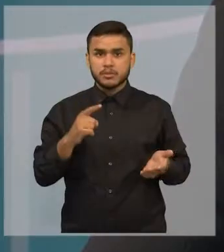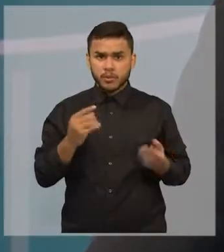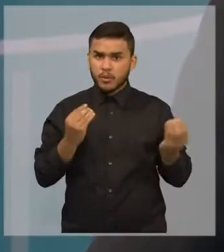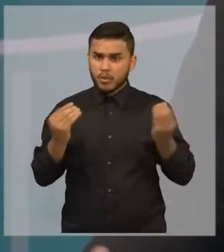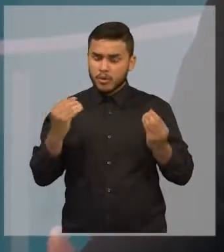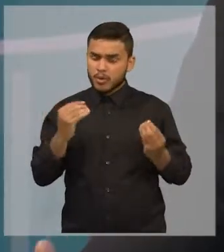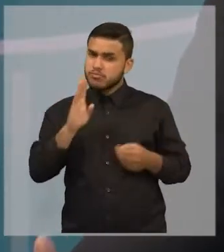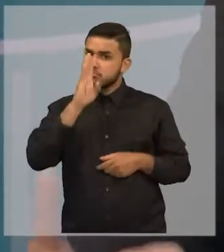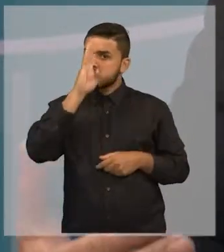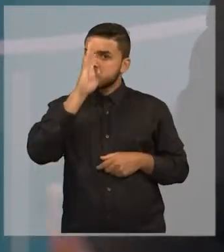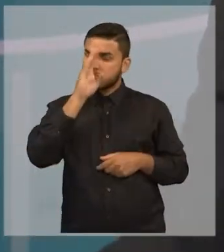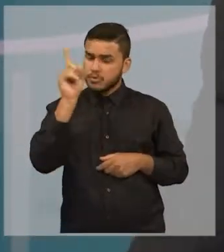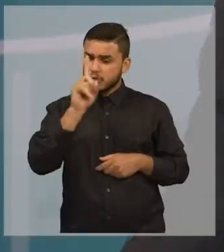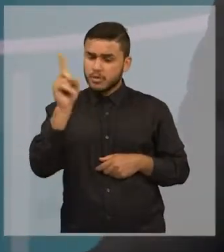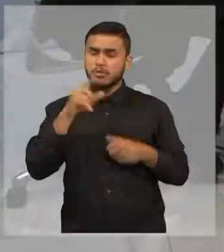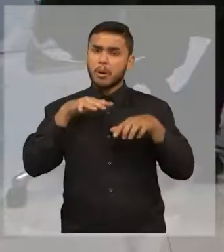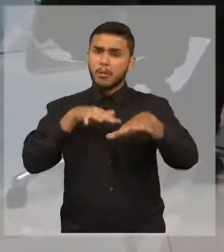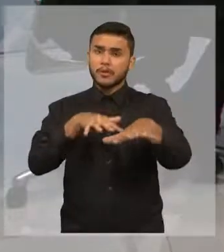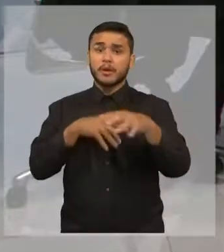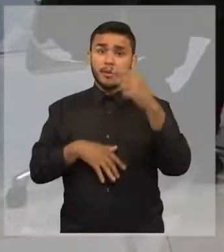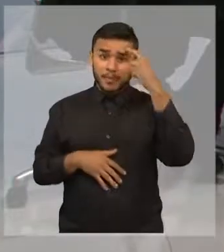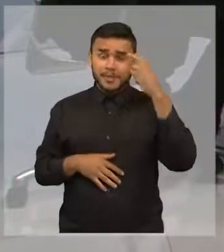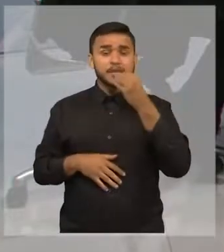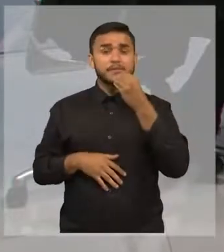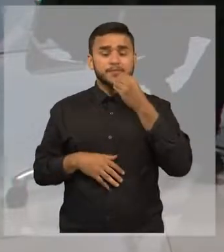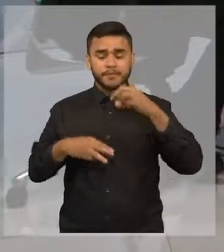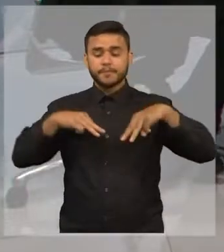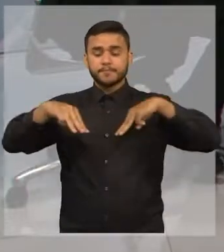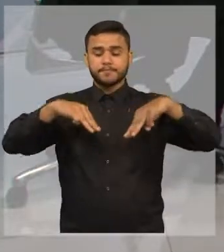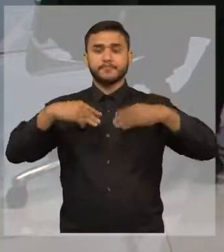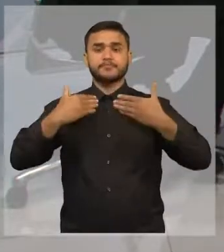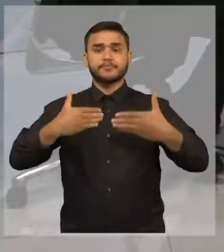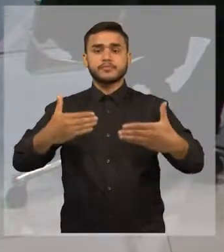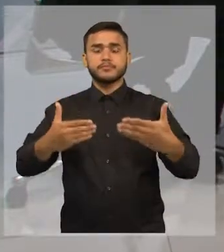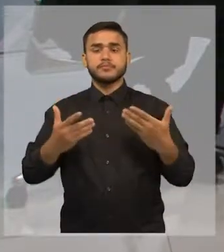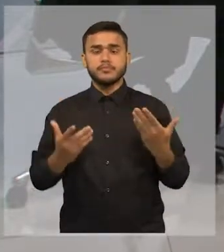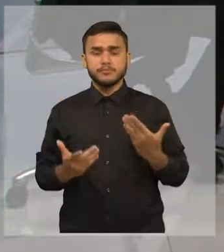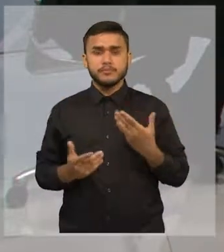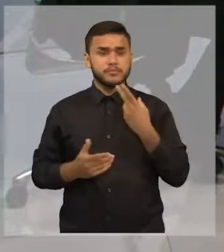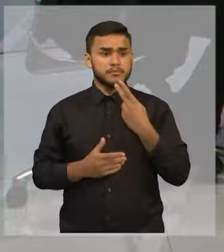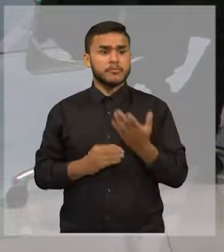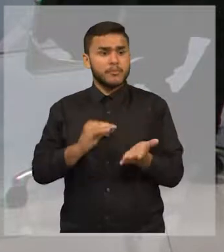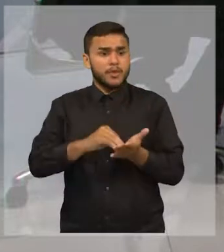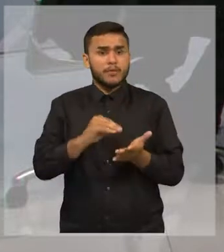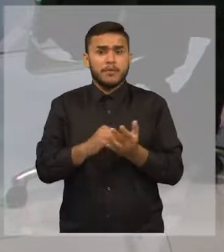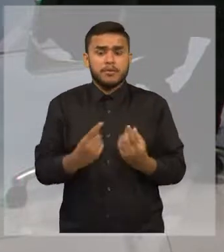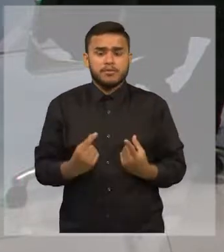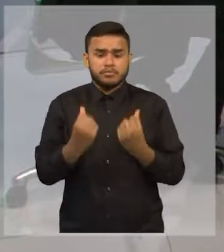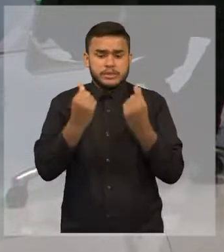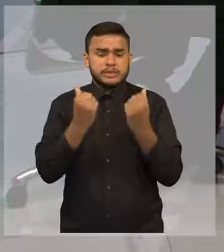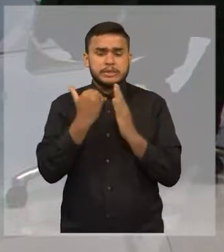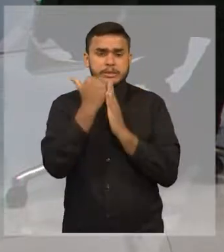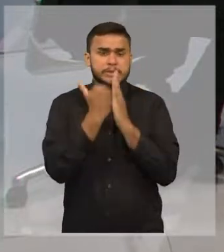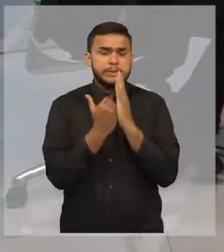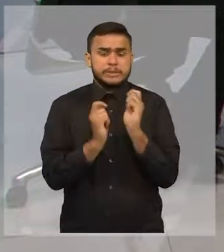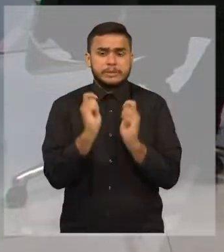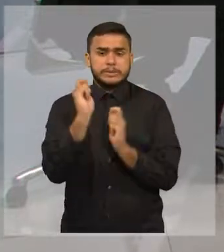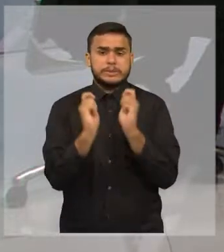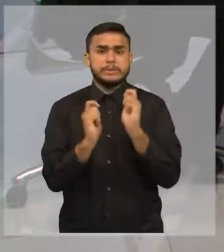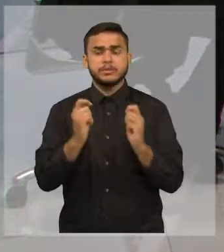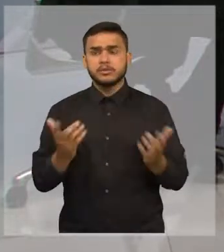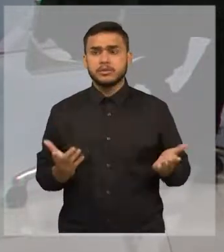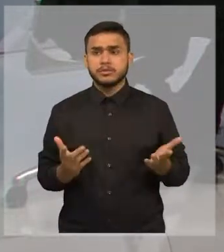está fazendo isso. Não, como o ministro foi explicar lá no Congresso, não, falta verba. E